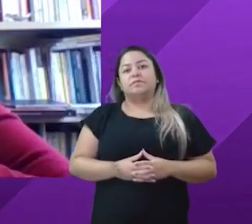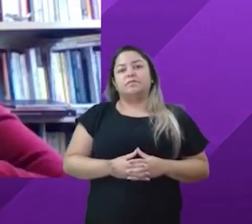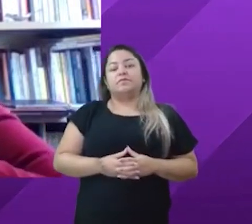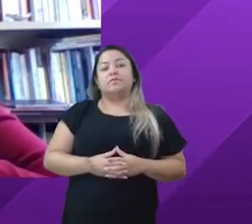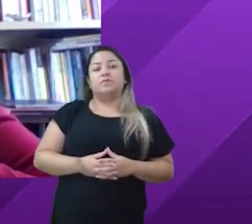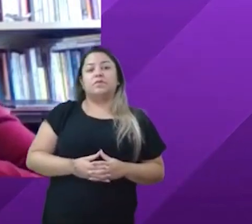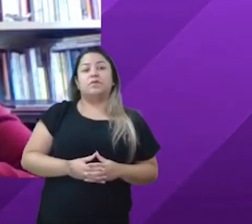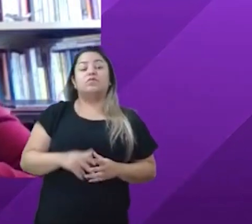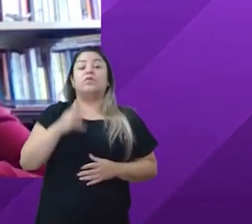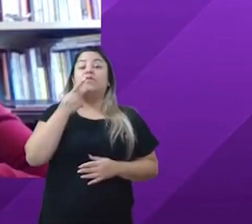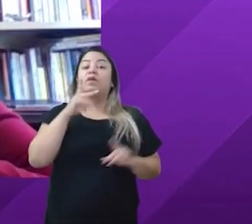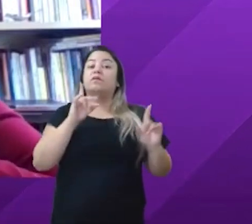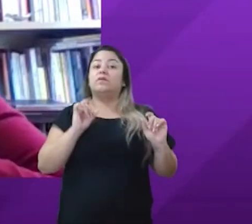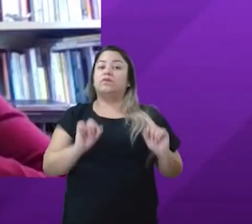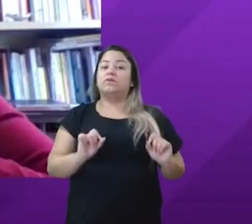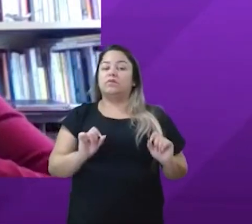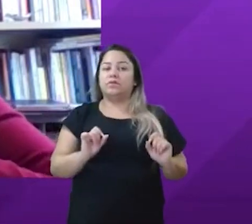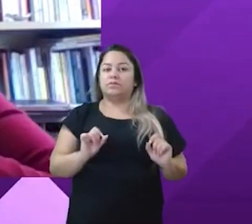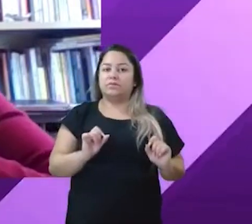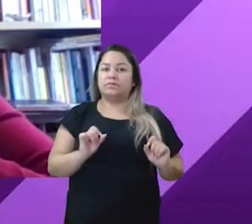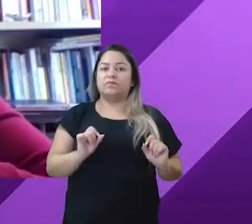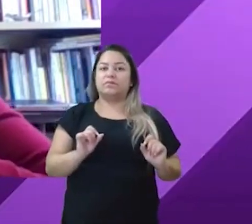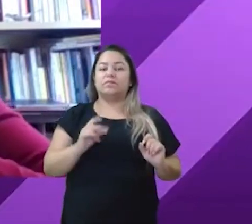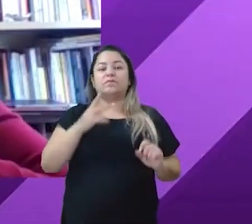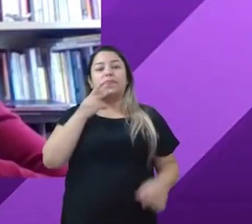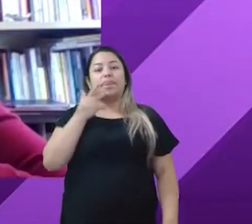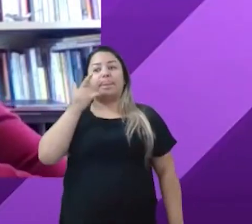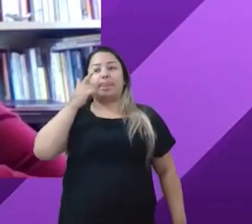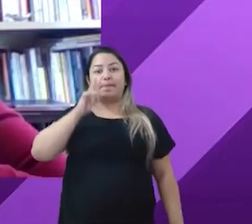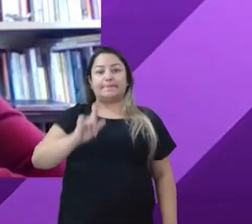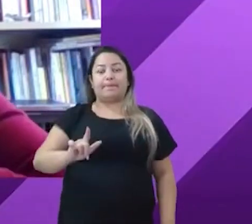E eu estou dizendo isso para reforçar